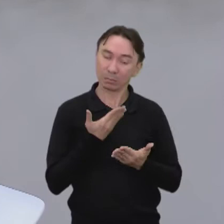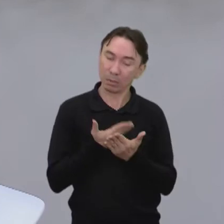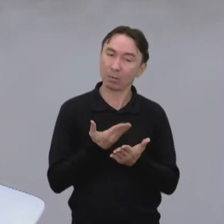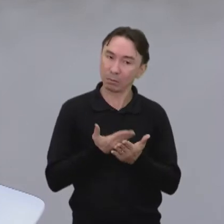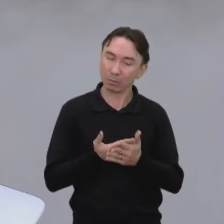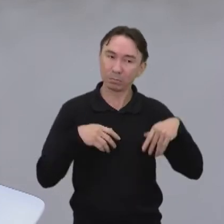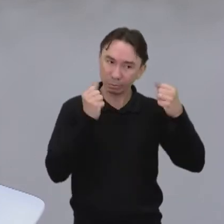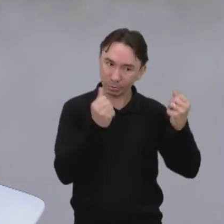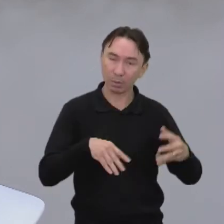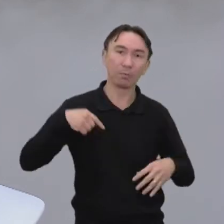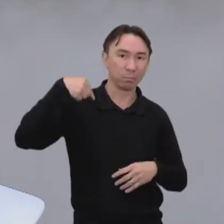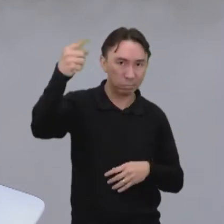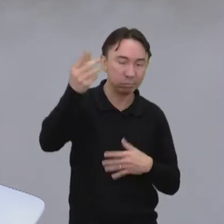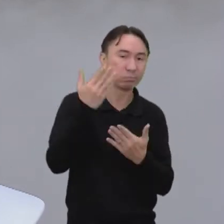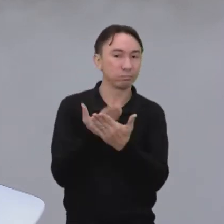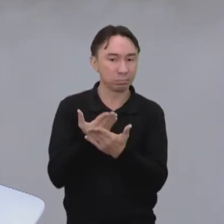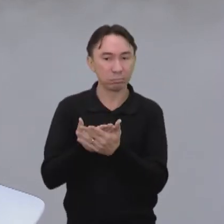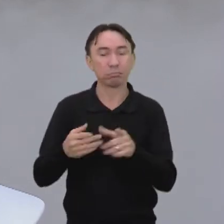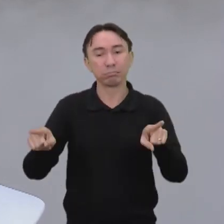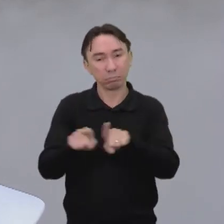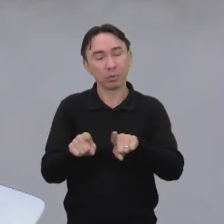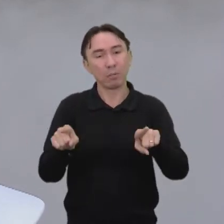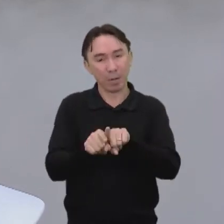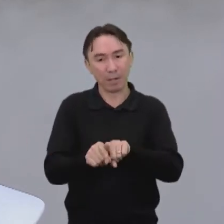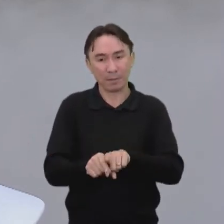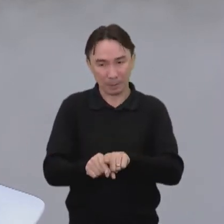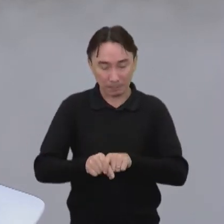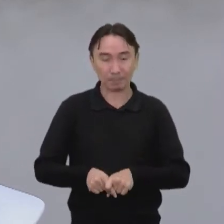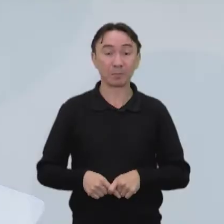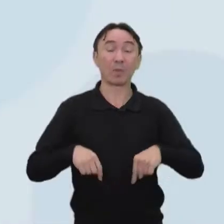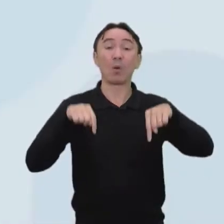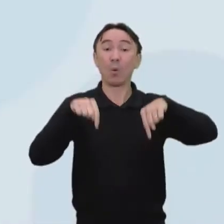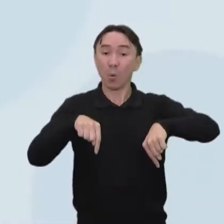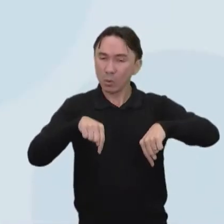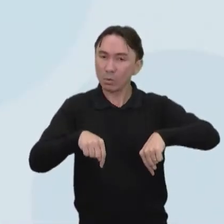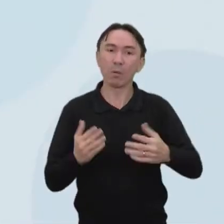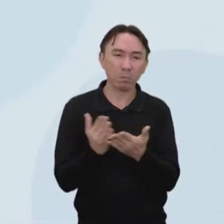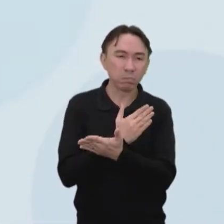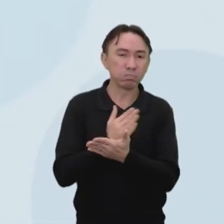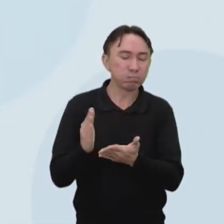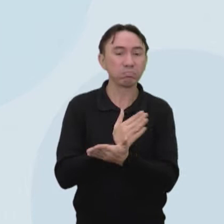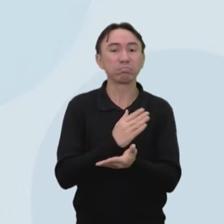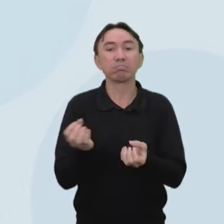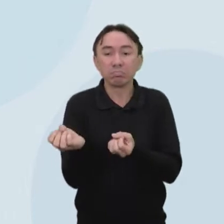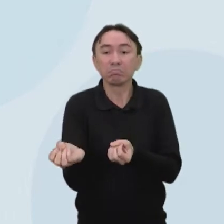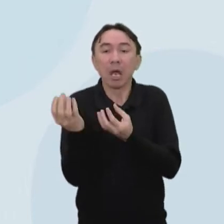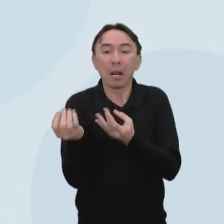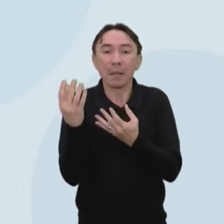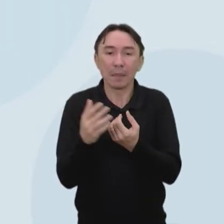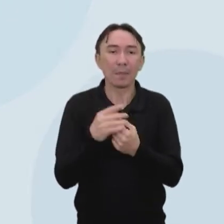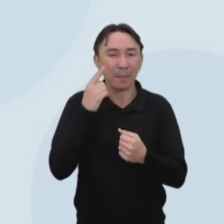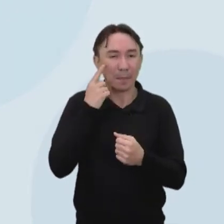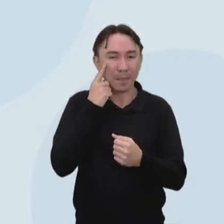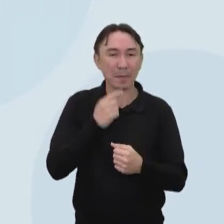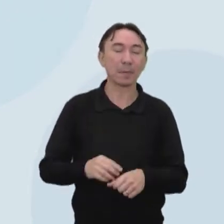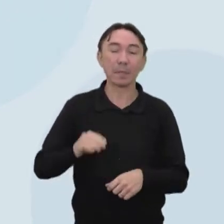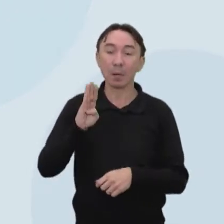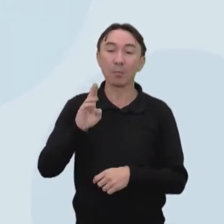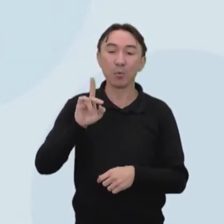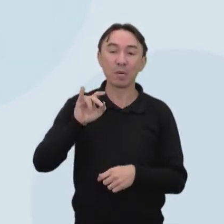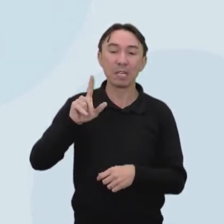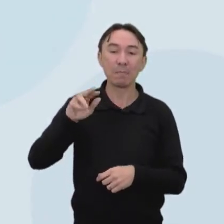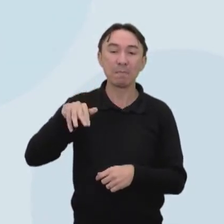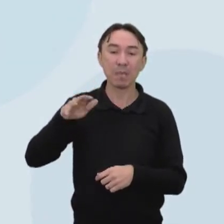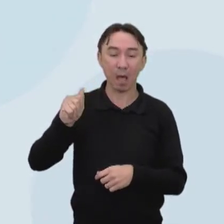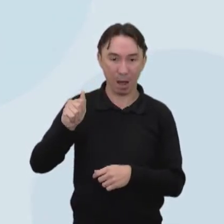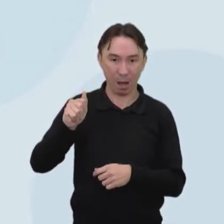também. E aí eu trouxe, né, para vocês alguns dados a respeito da bulimia nervosa. Então, atualmente, né,